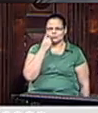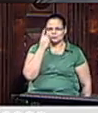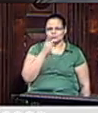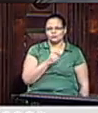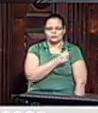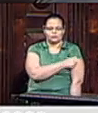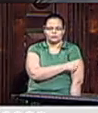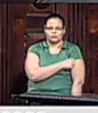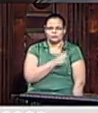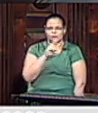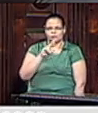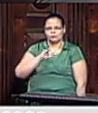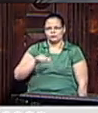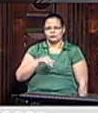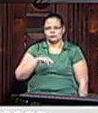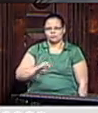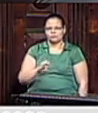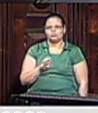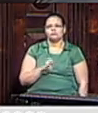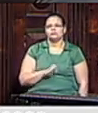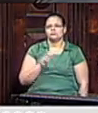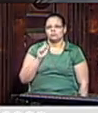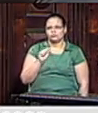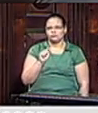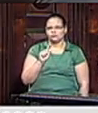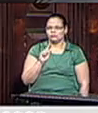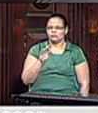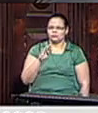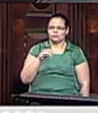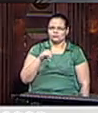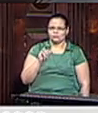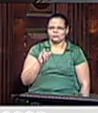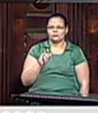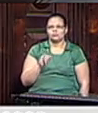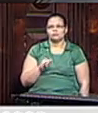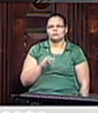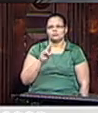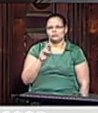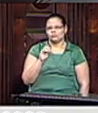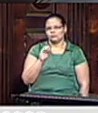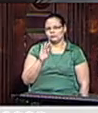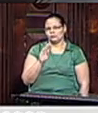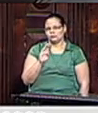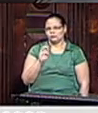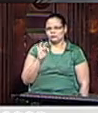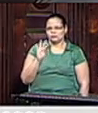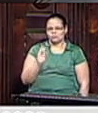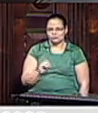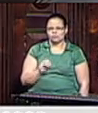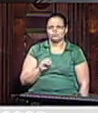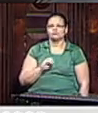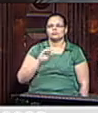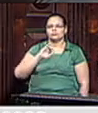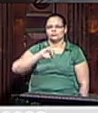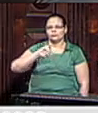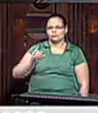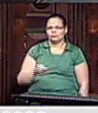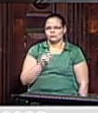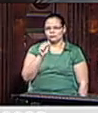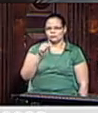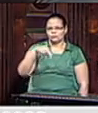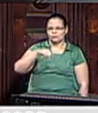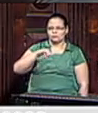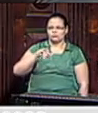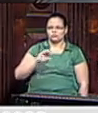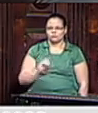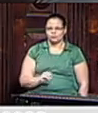Rejane, Sabino, Edson Albertassi, Andréia Bussato, Roberto Henriques e Jânio Mendes, que cria o